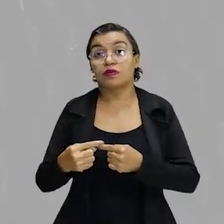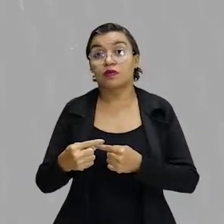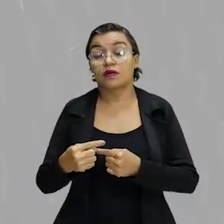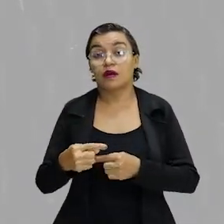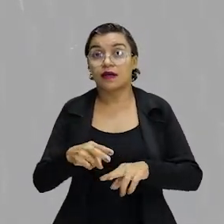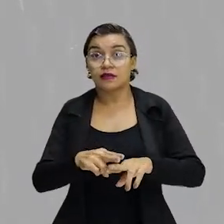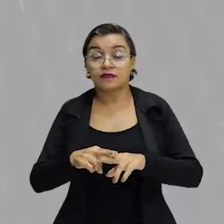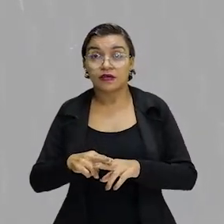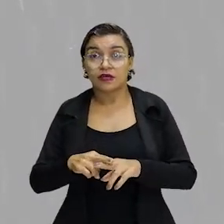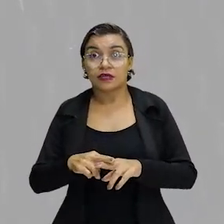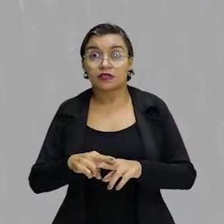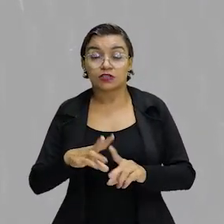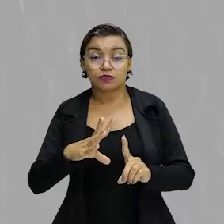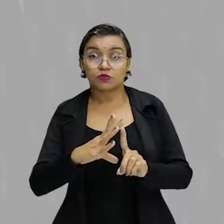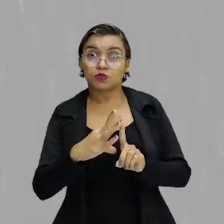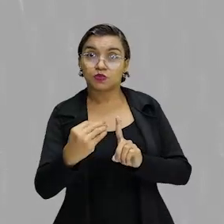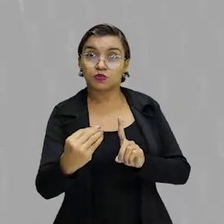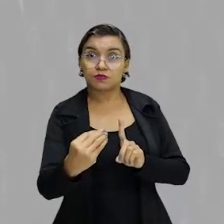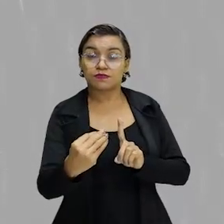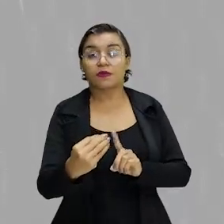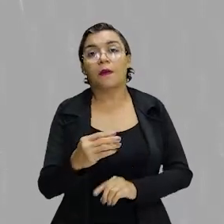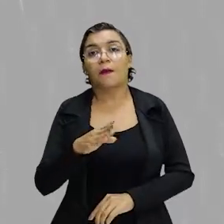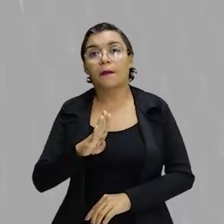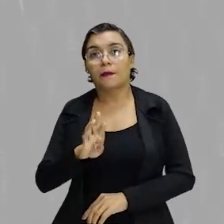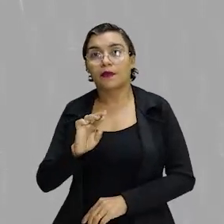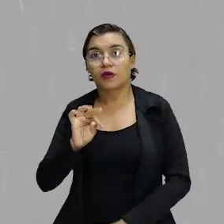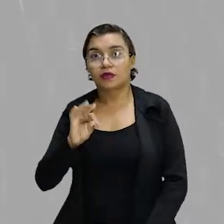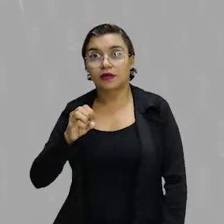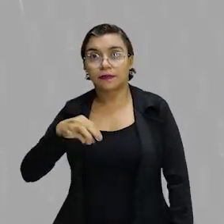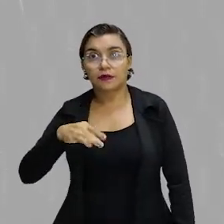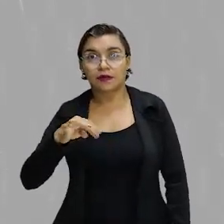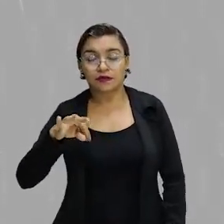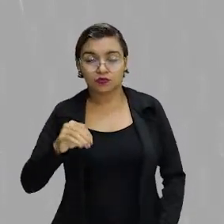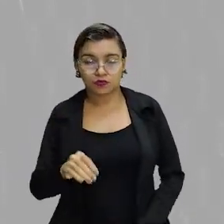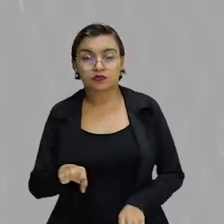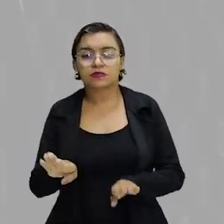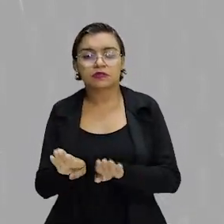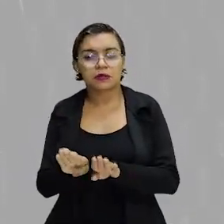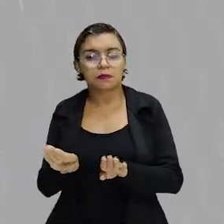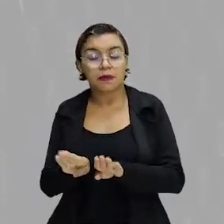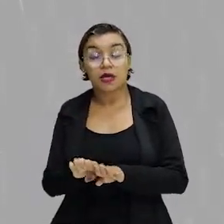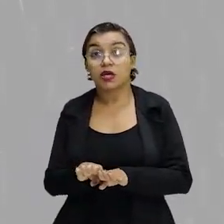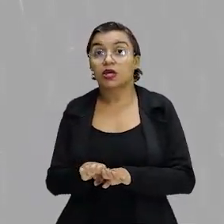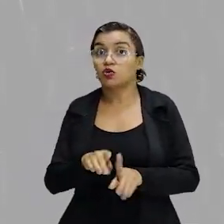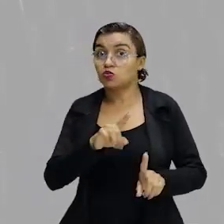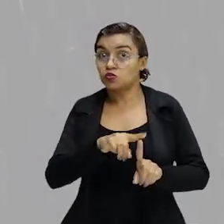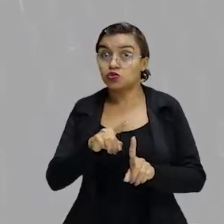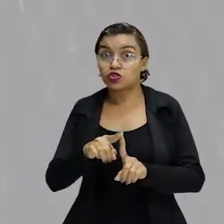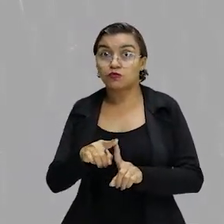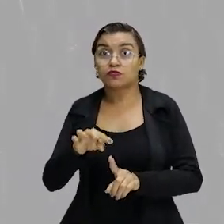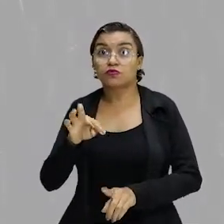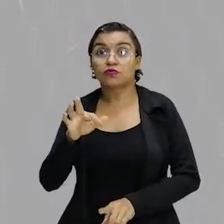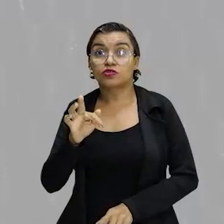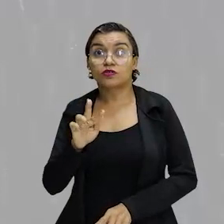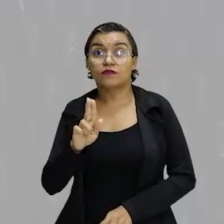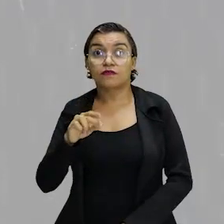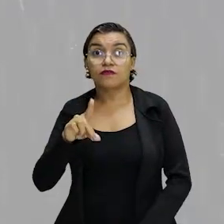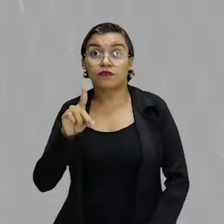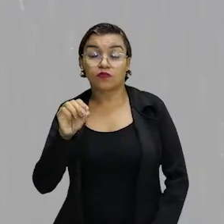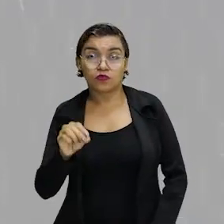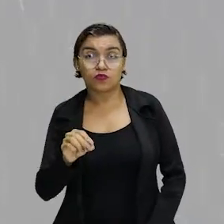brotamento. Acontece também esse tipo de reprodução em um tipo de fungo unicelular,